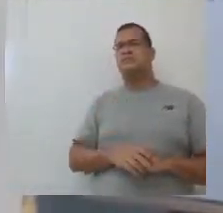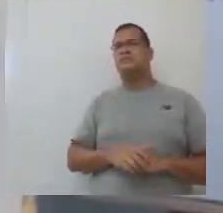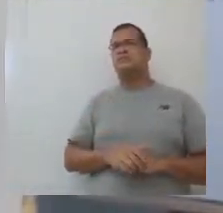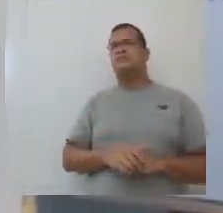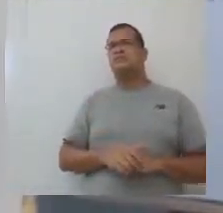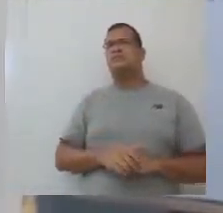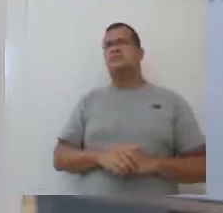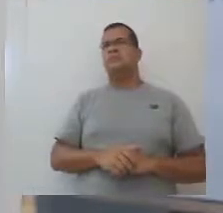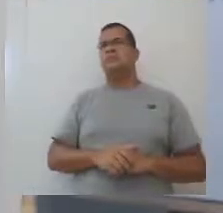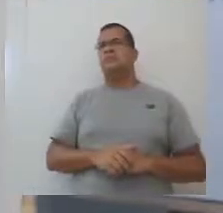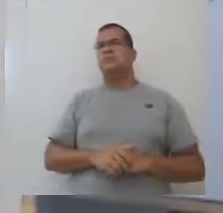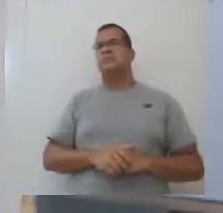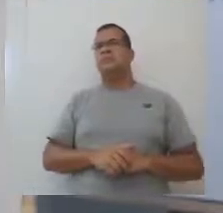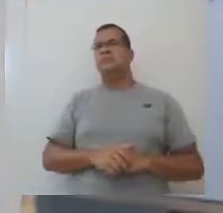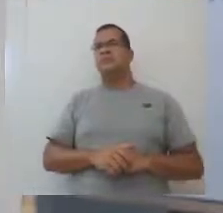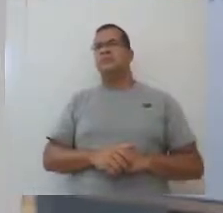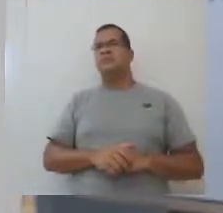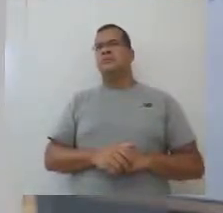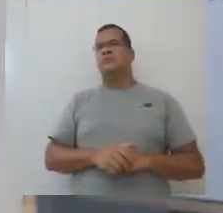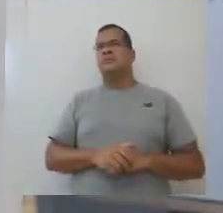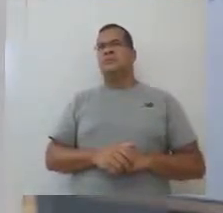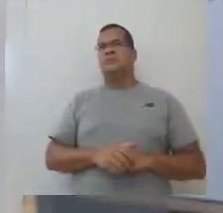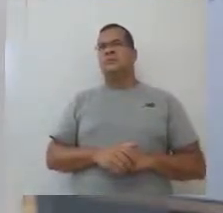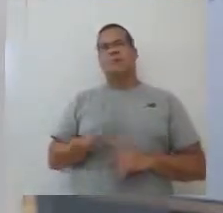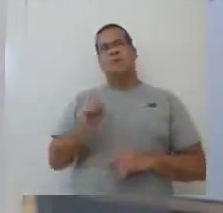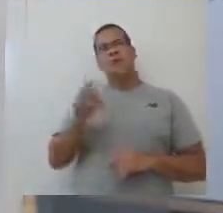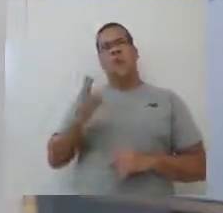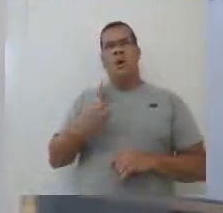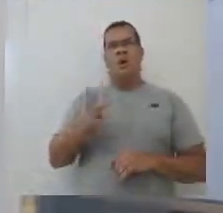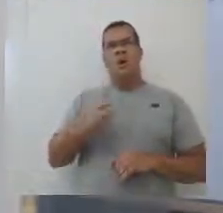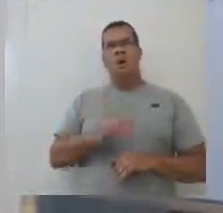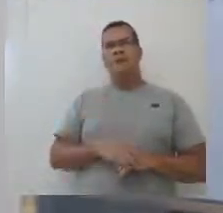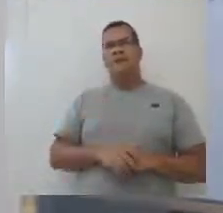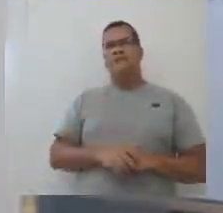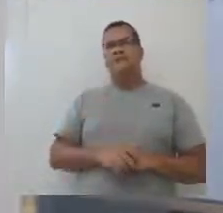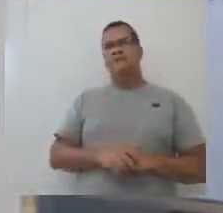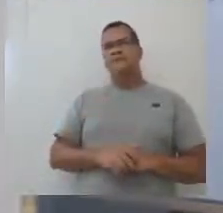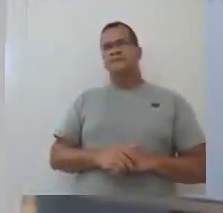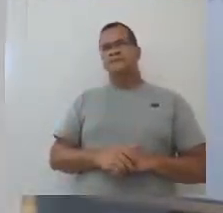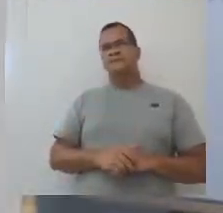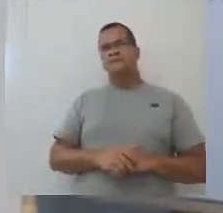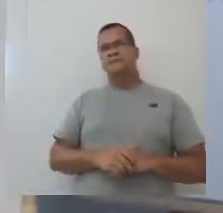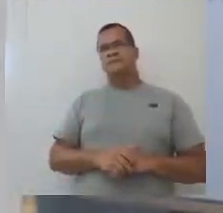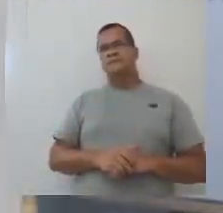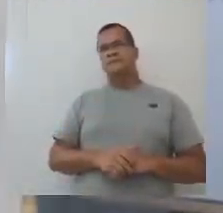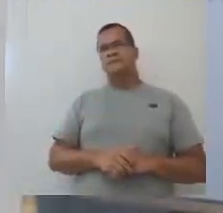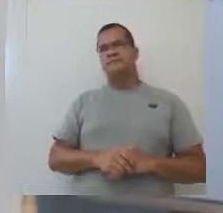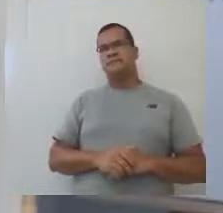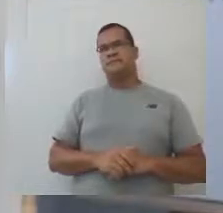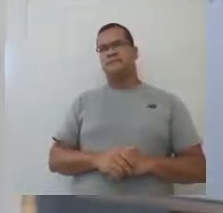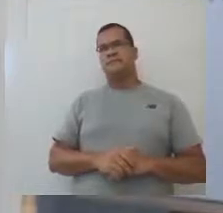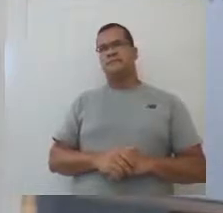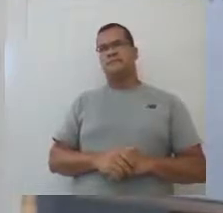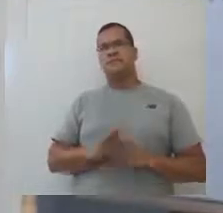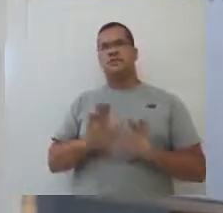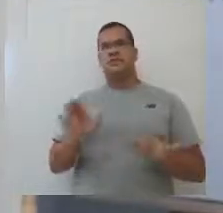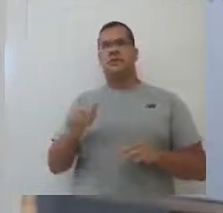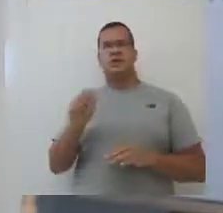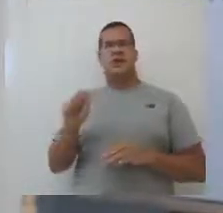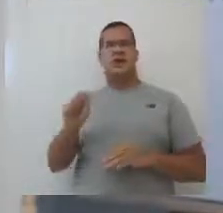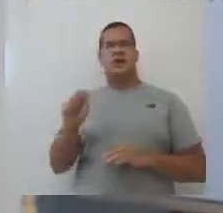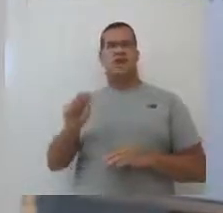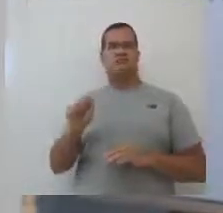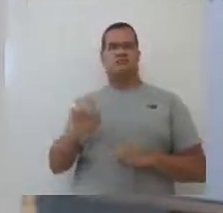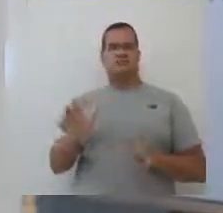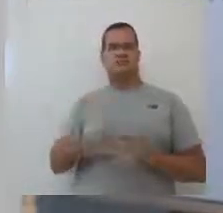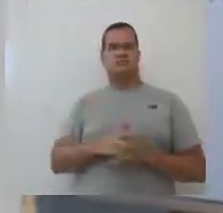assim, azão, azão ou azão, azinho. O olho claro, Andrei, ó, os olhos claros, azinho, azinho, todo recessivo